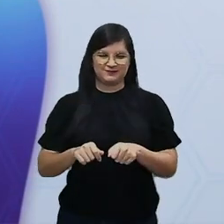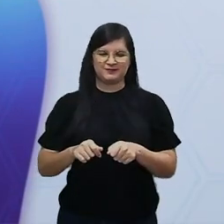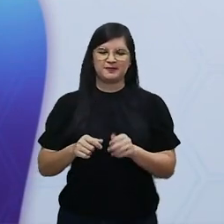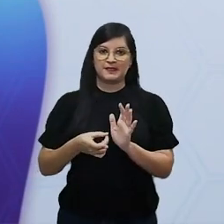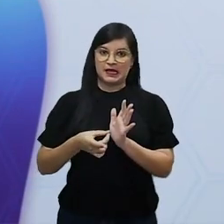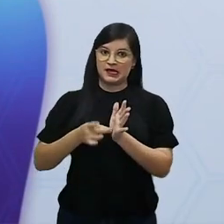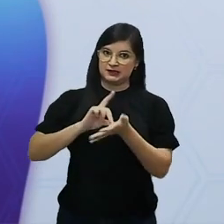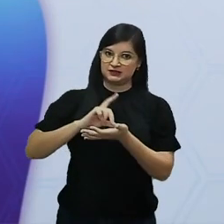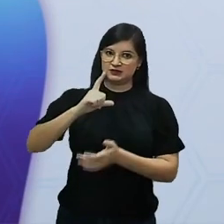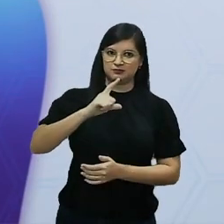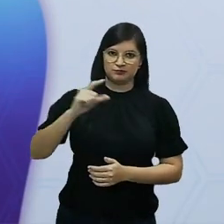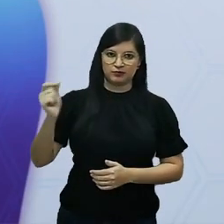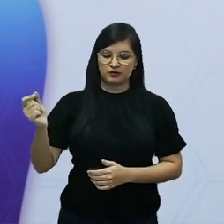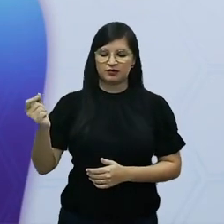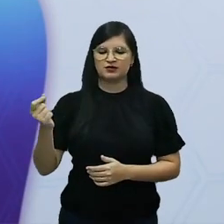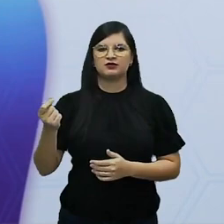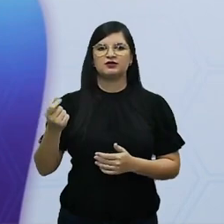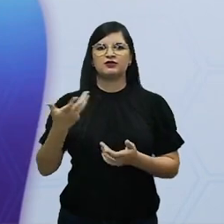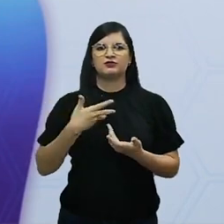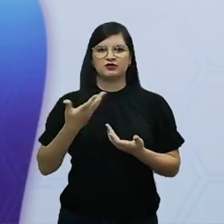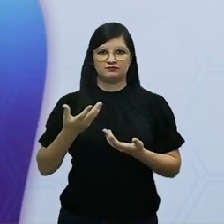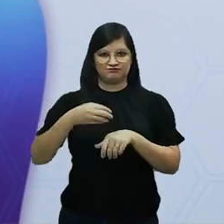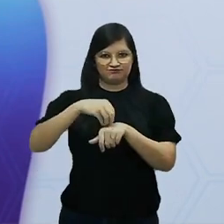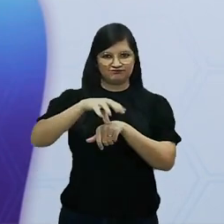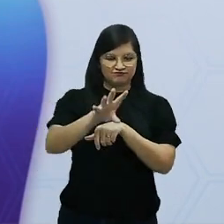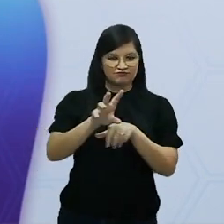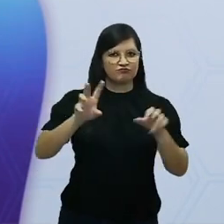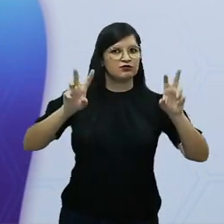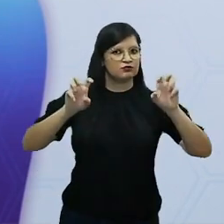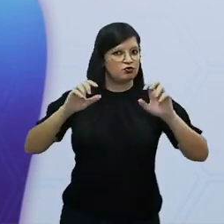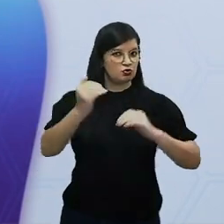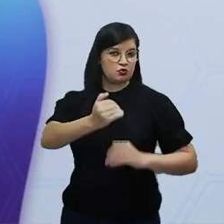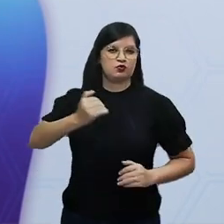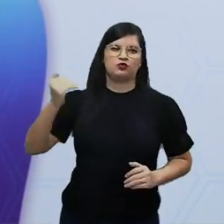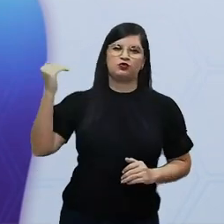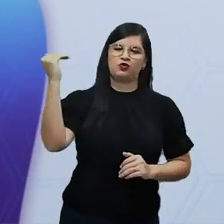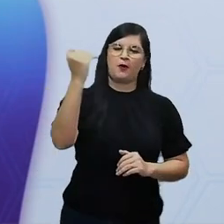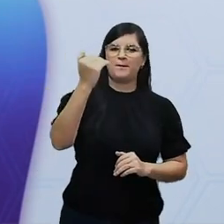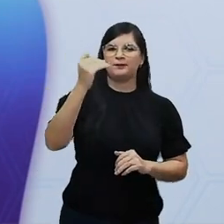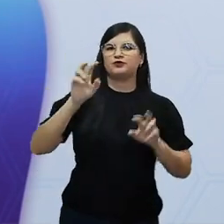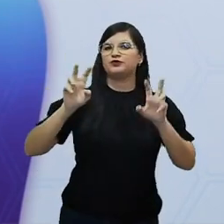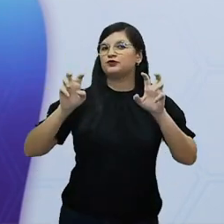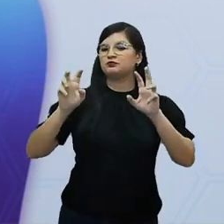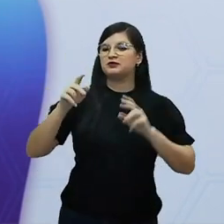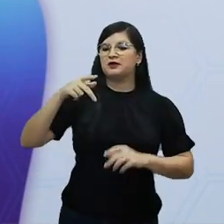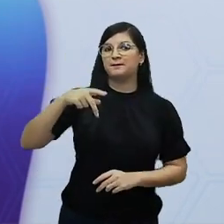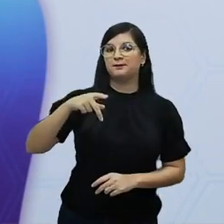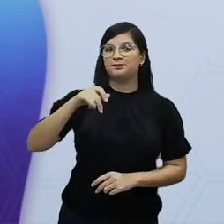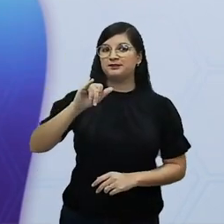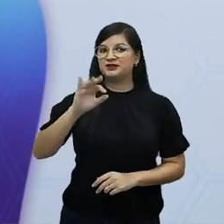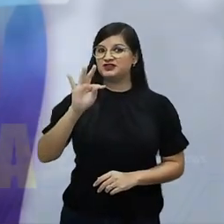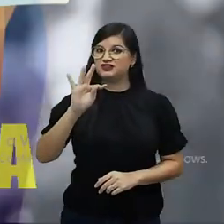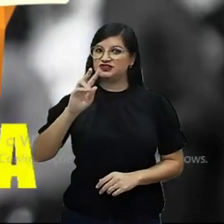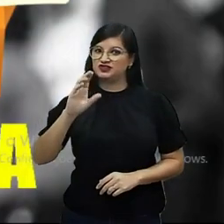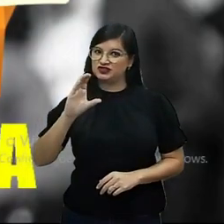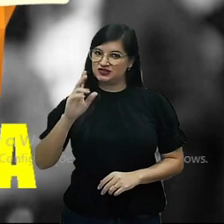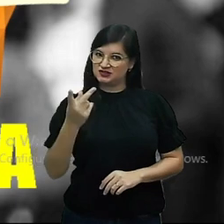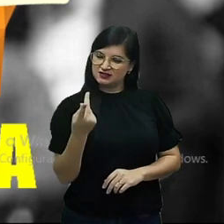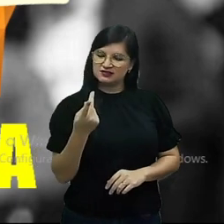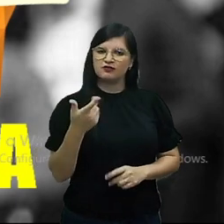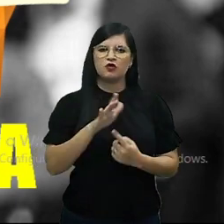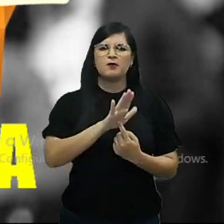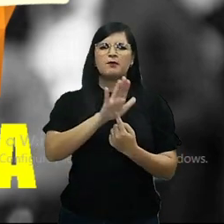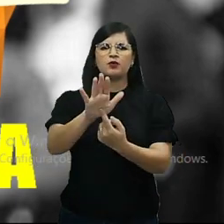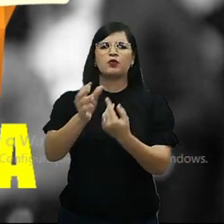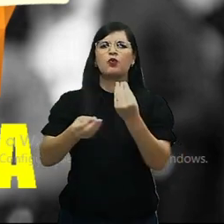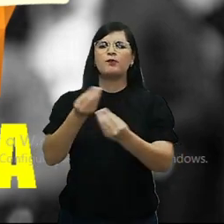antes de eu ir embora, vou trazer aqui um conteúdo muito top sobre pitch, certo? Então eu vou te mostrar aqui como